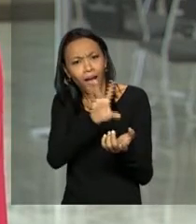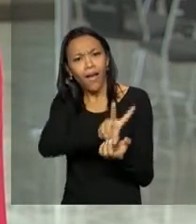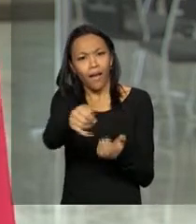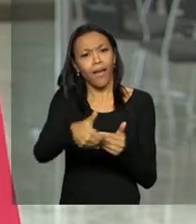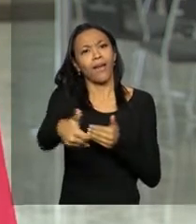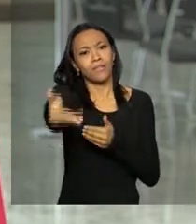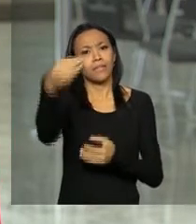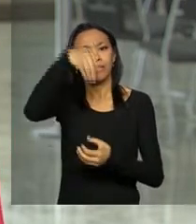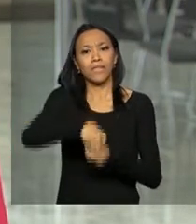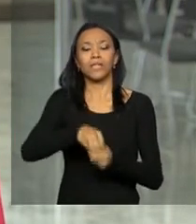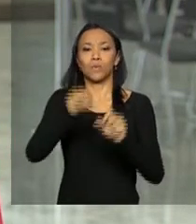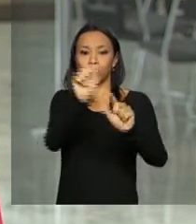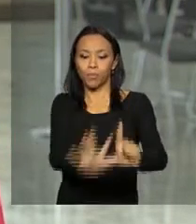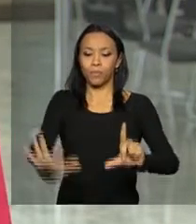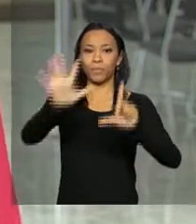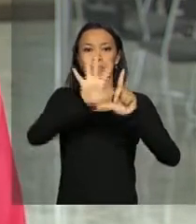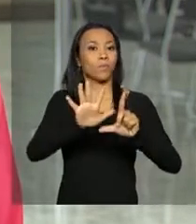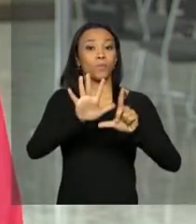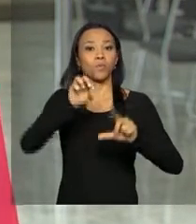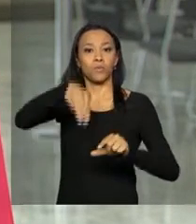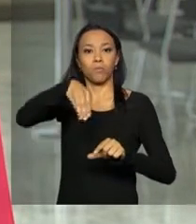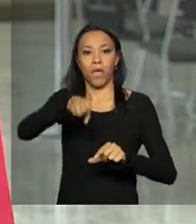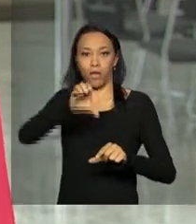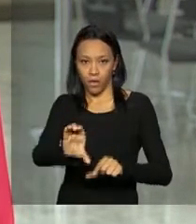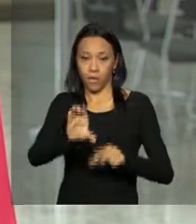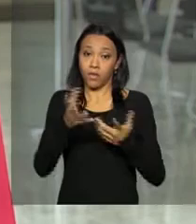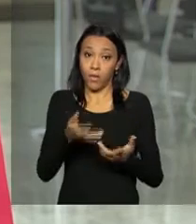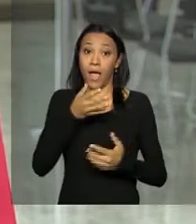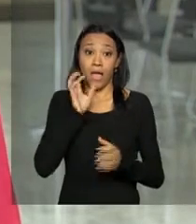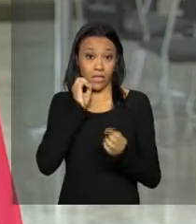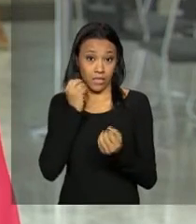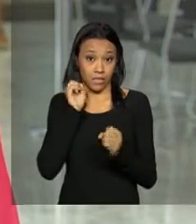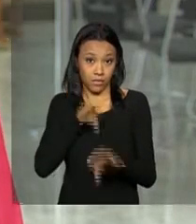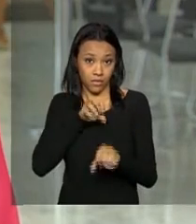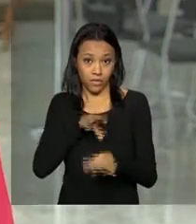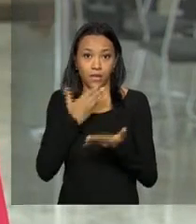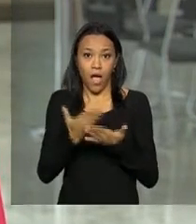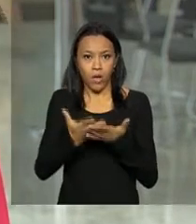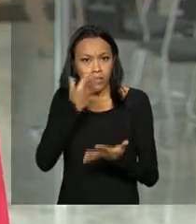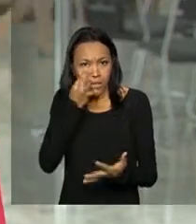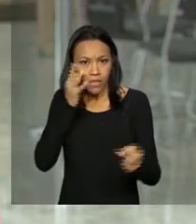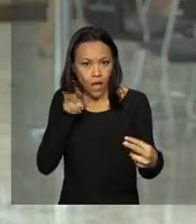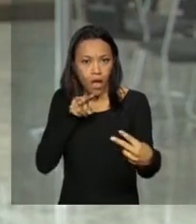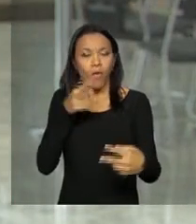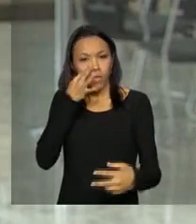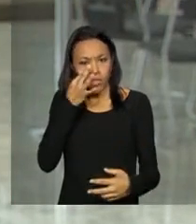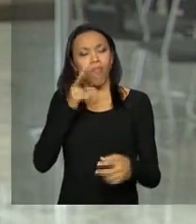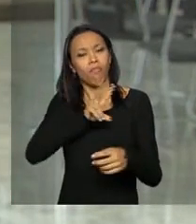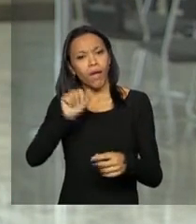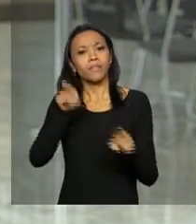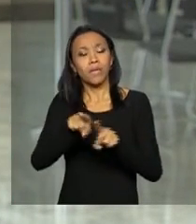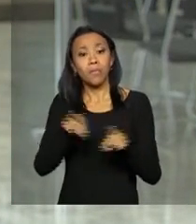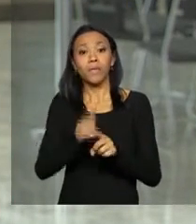no portal do MEC. Então, as aulas que são dadas presencialmente pelo Pronatec vão estar disponíveis